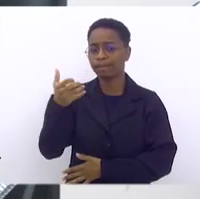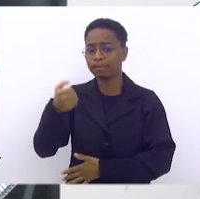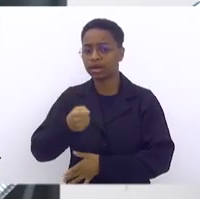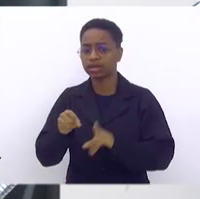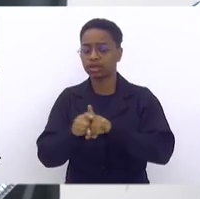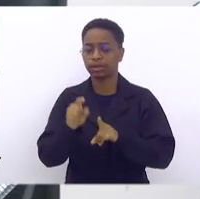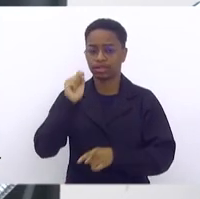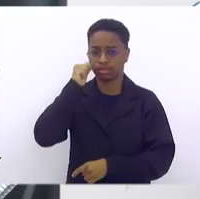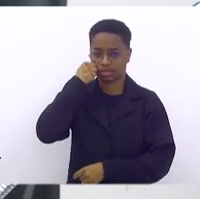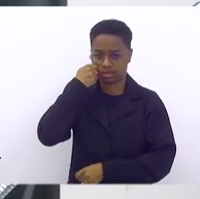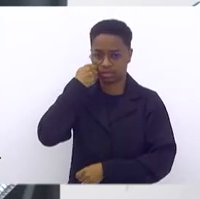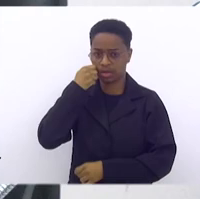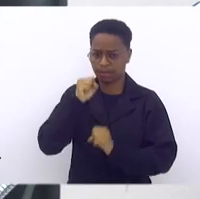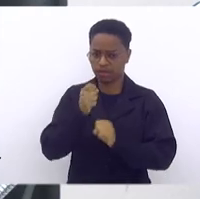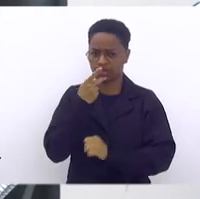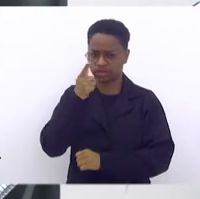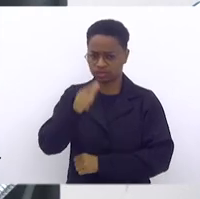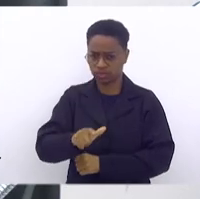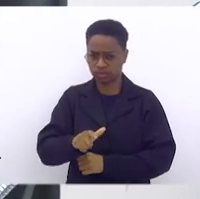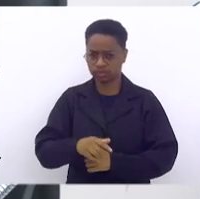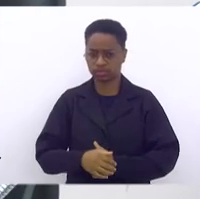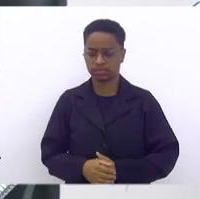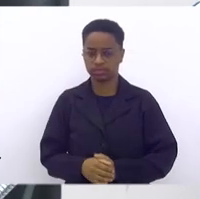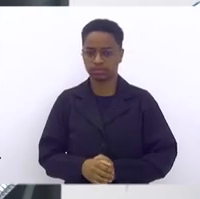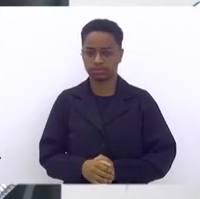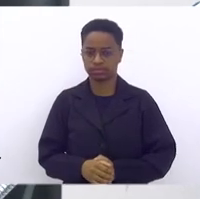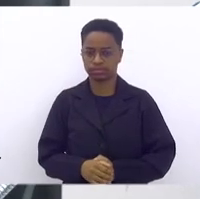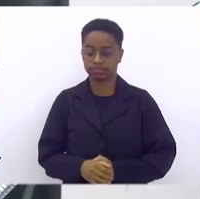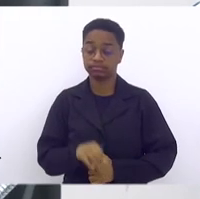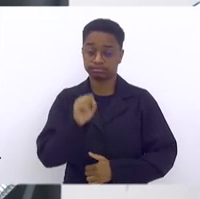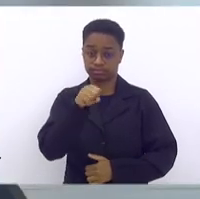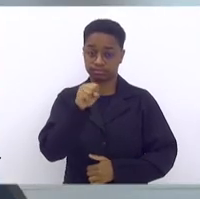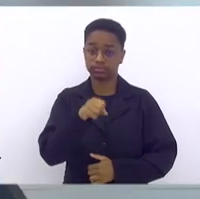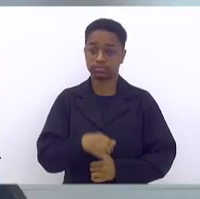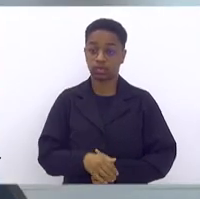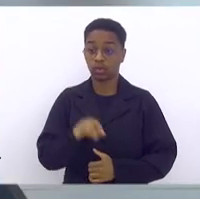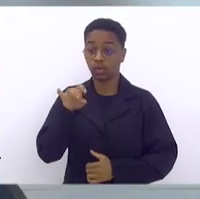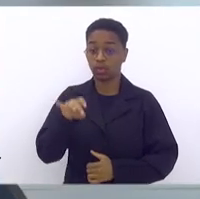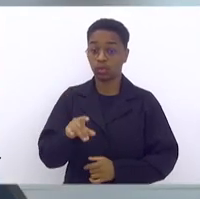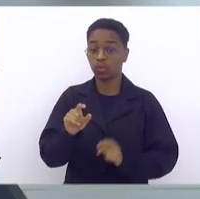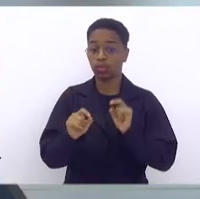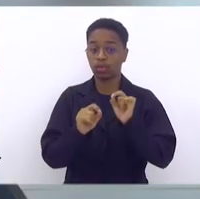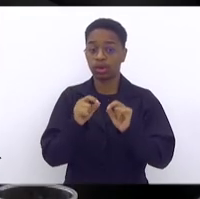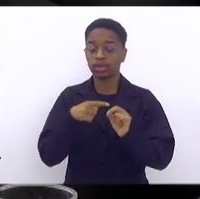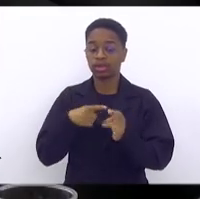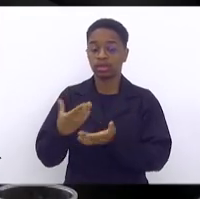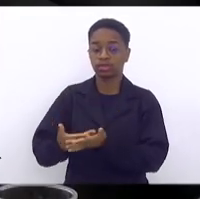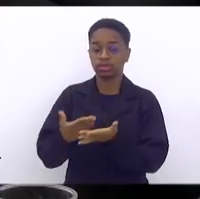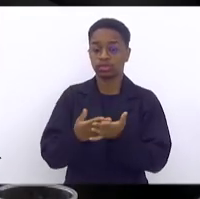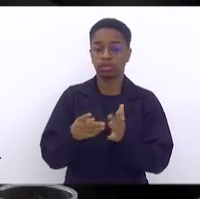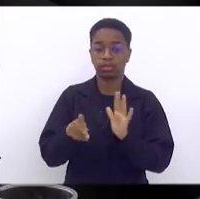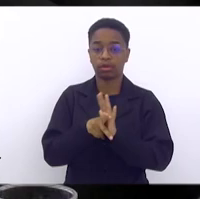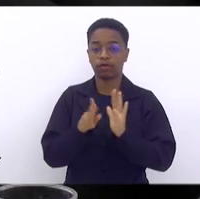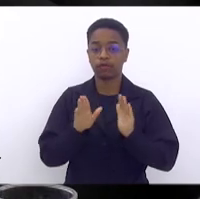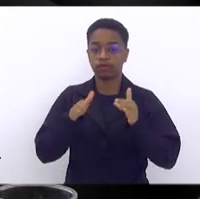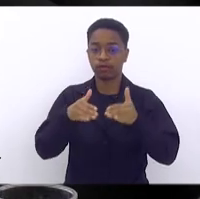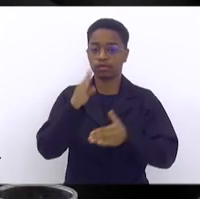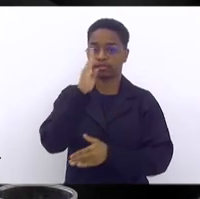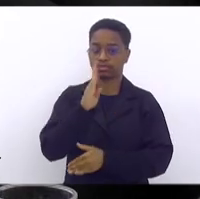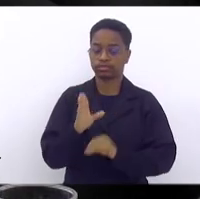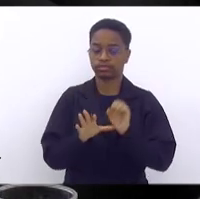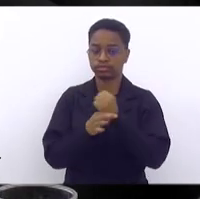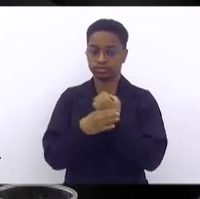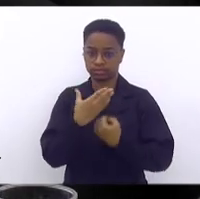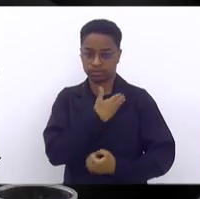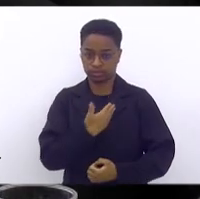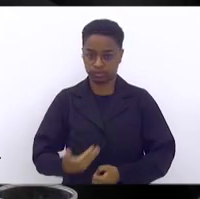falou. Você pode repetir, por favor? Claro, sobre esse ponto último, foi esse estudo do Fórum Brasileiro de Segurança Pública.